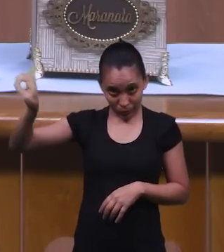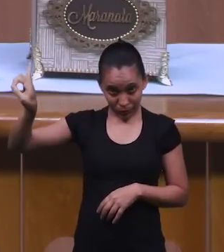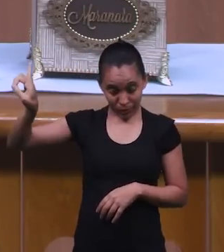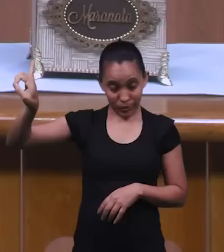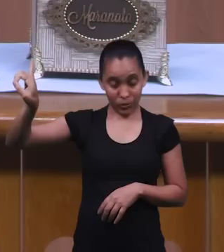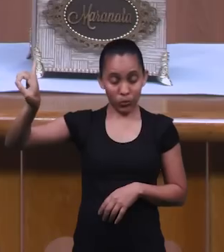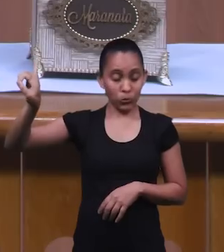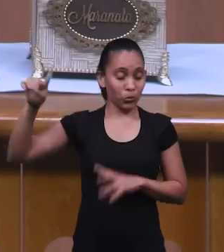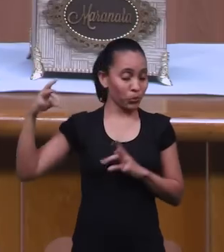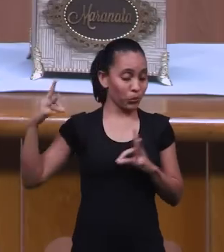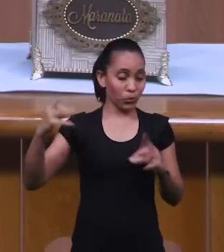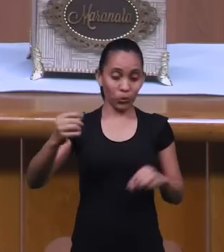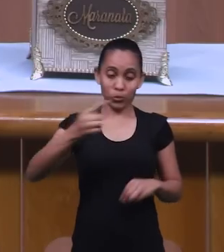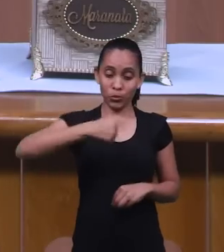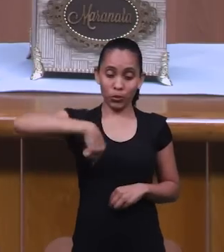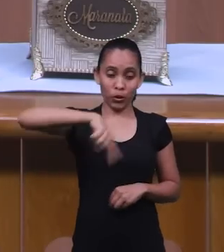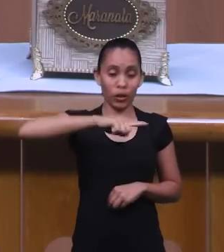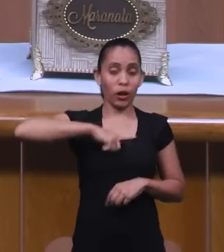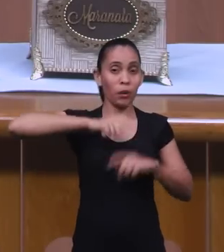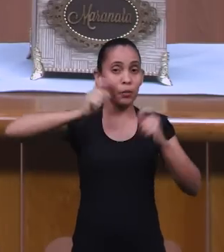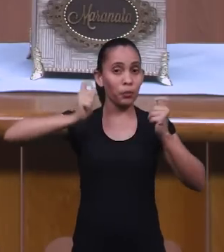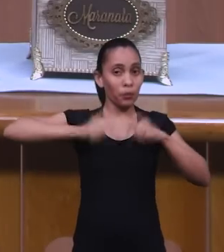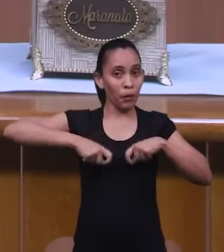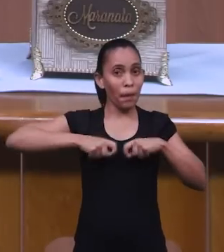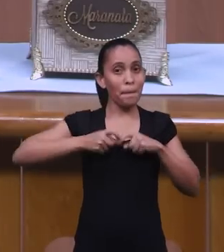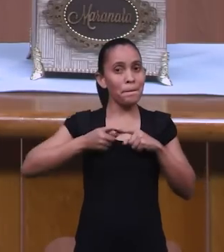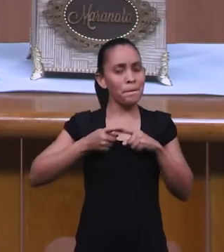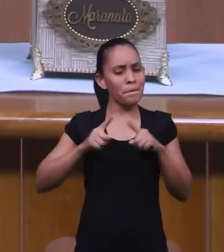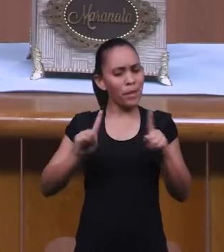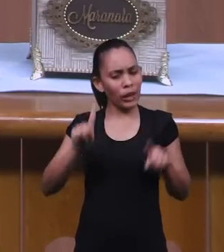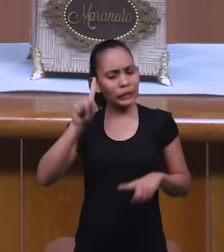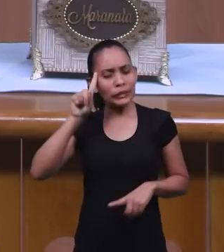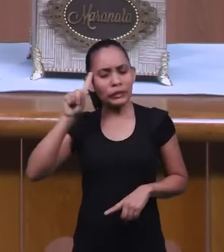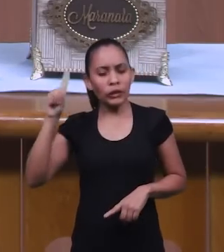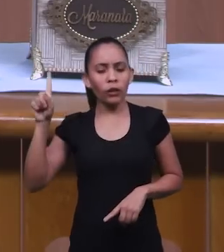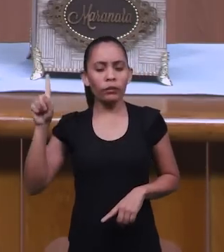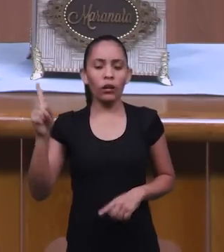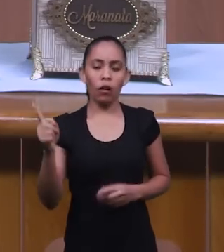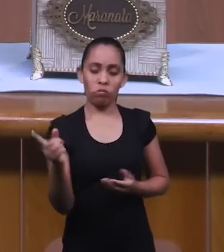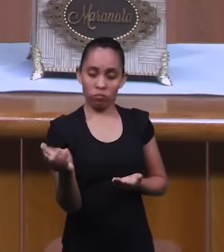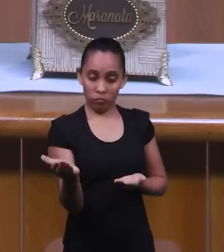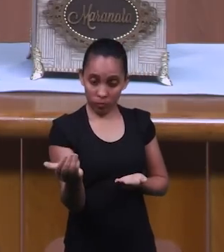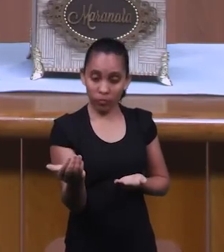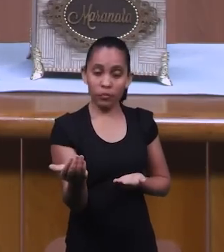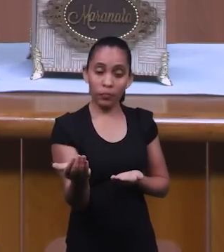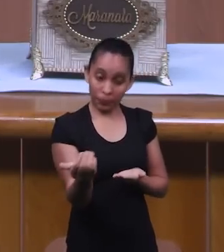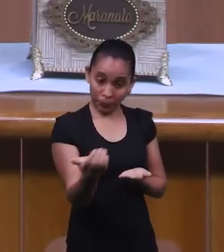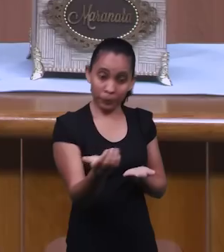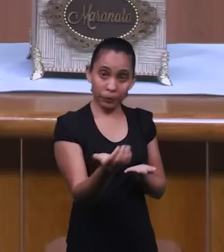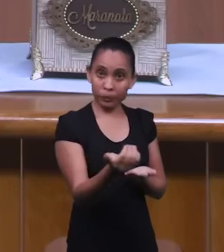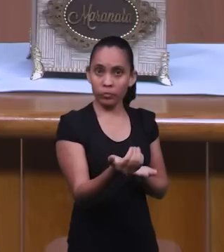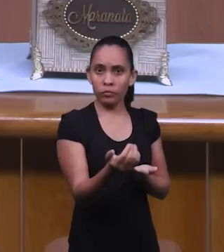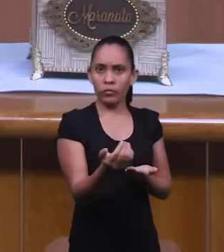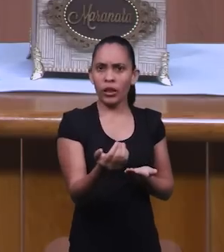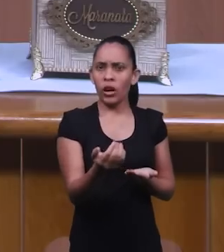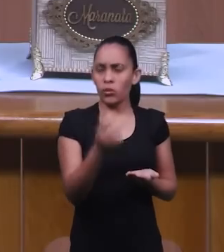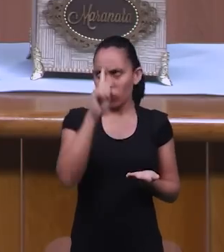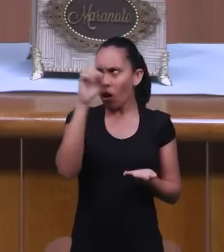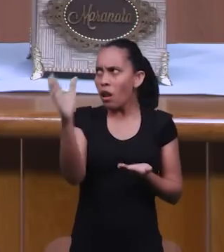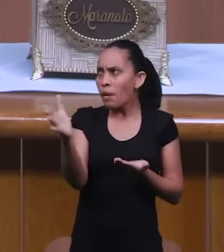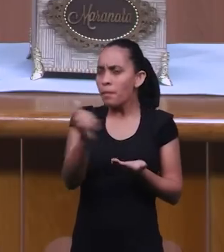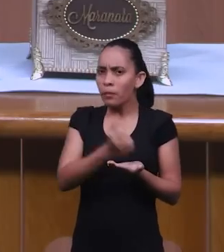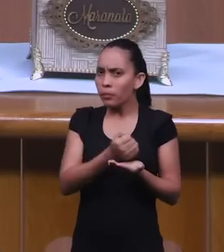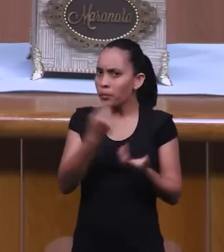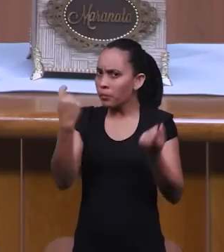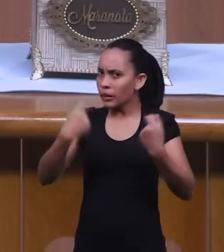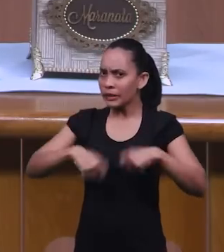nós podemos dispor. Mas ele requereu que o povo desse uma oferta. Ele não precisa de oferta, mas